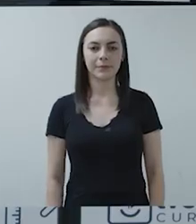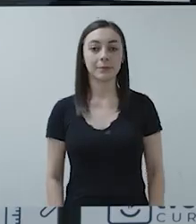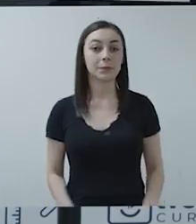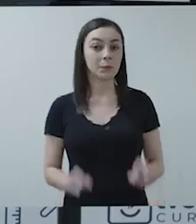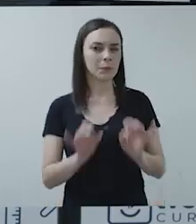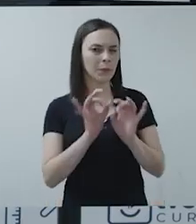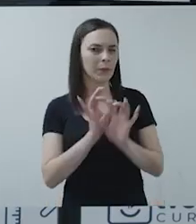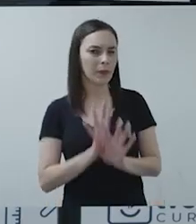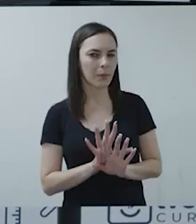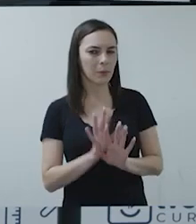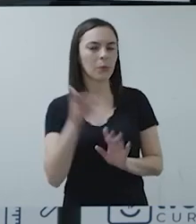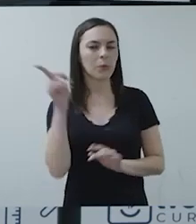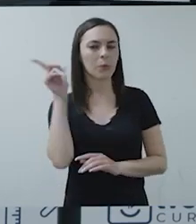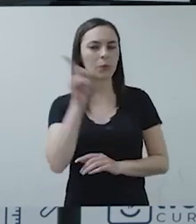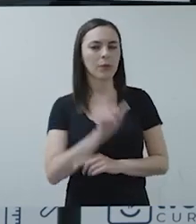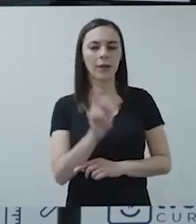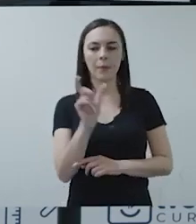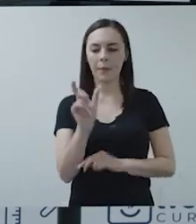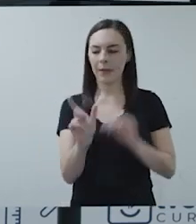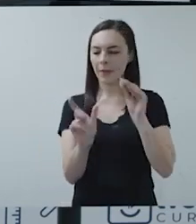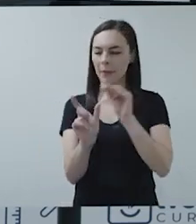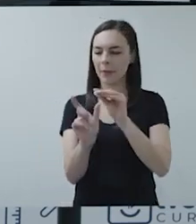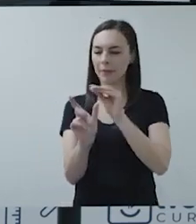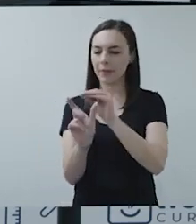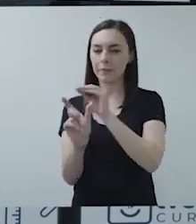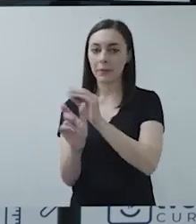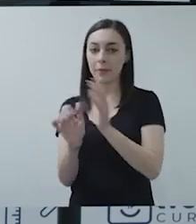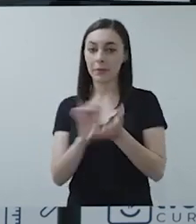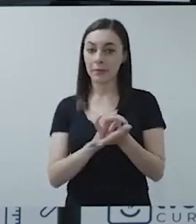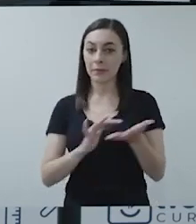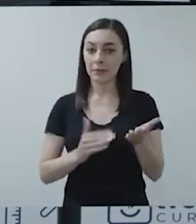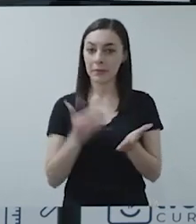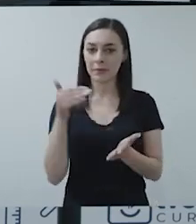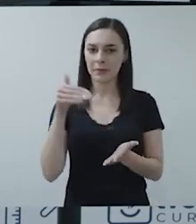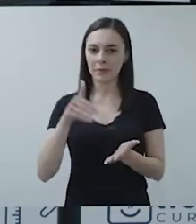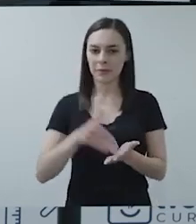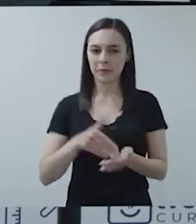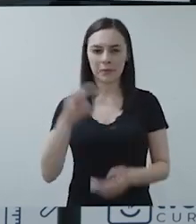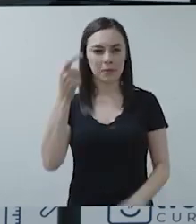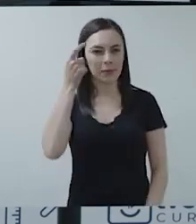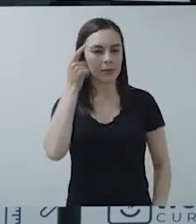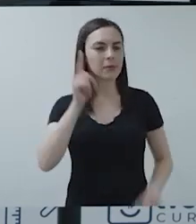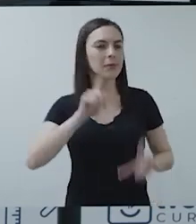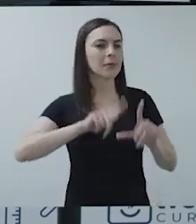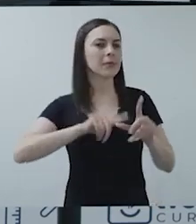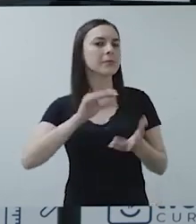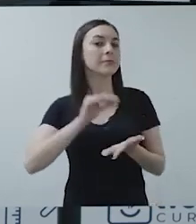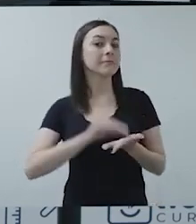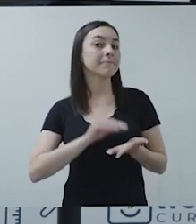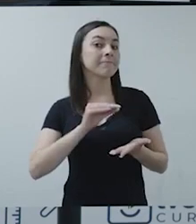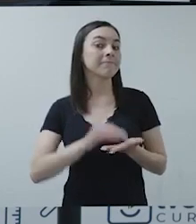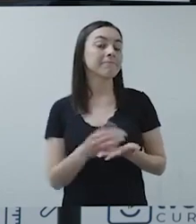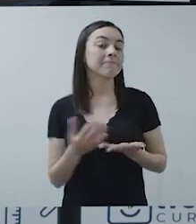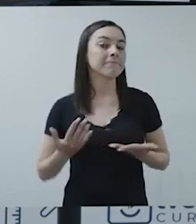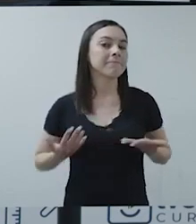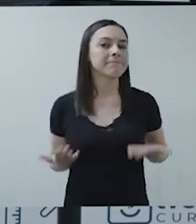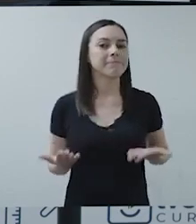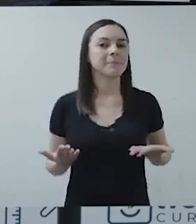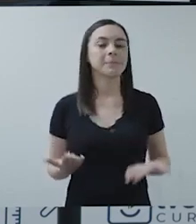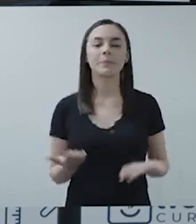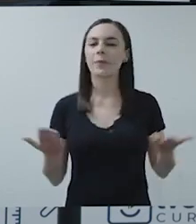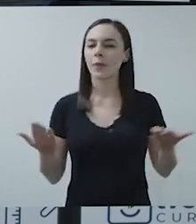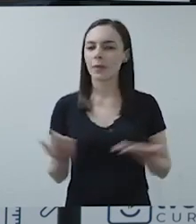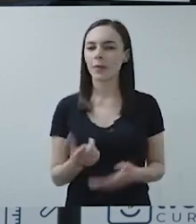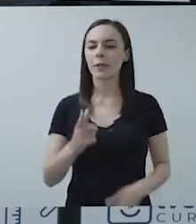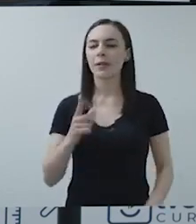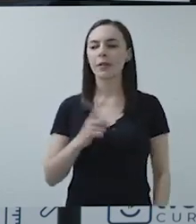já completaram aí a tarefa final de vocês? Já pensaram que letras estão faltando? Então eu coloquei